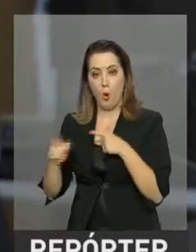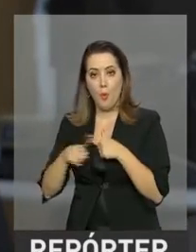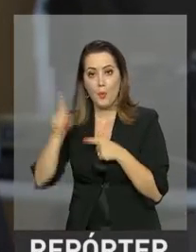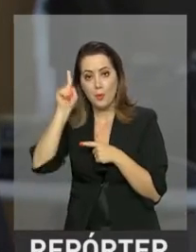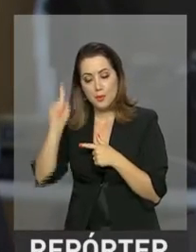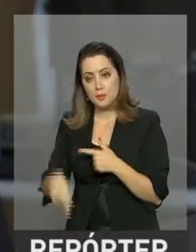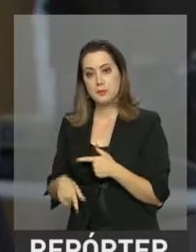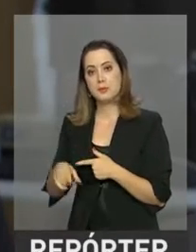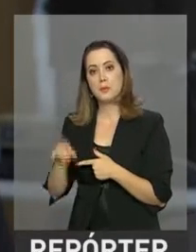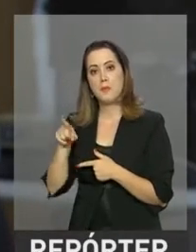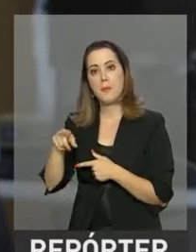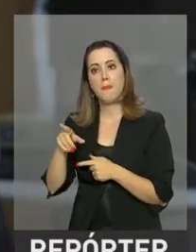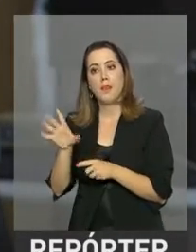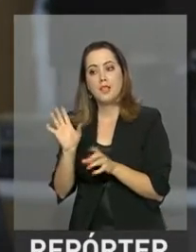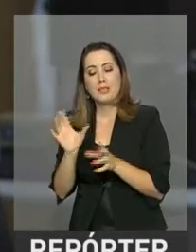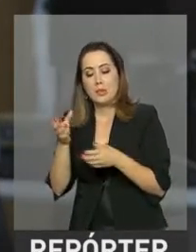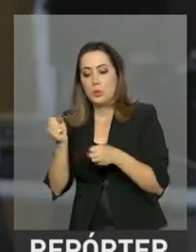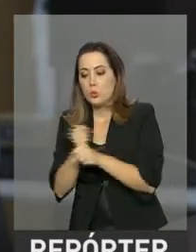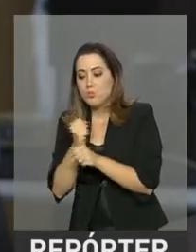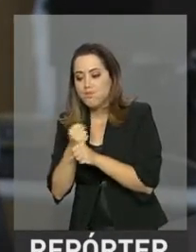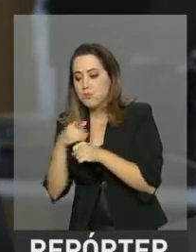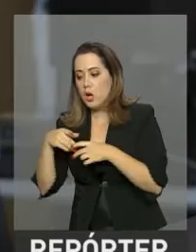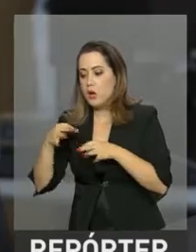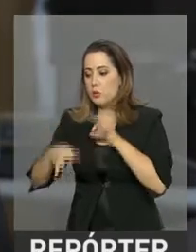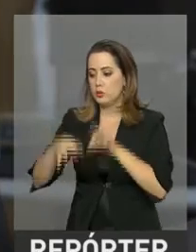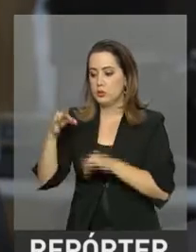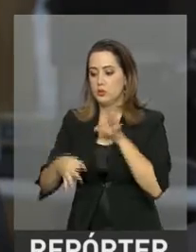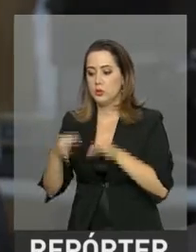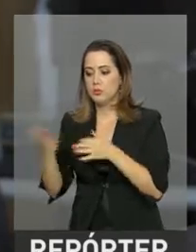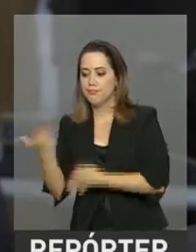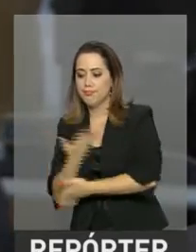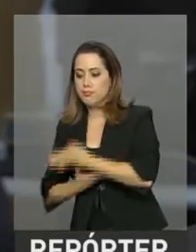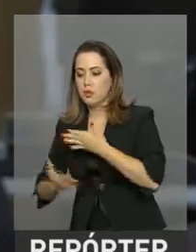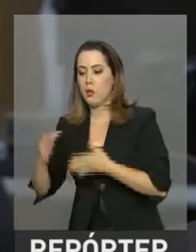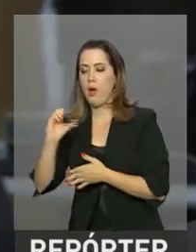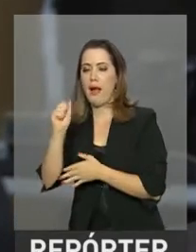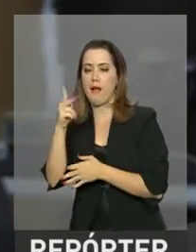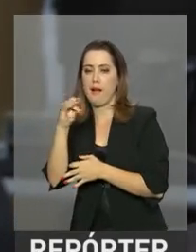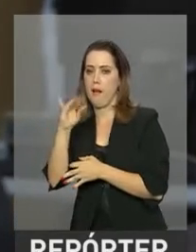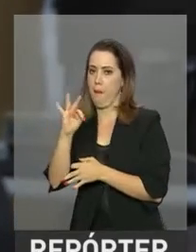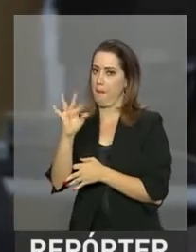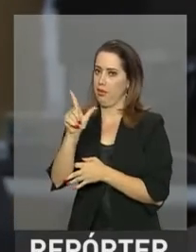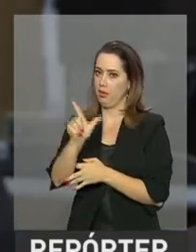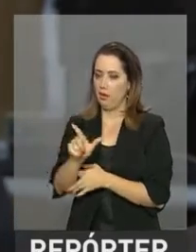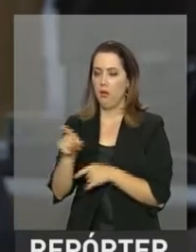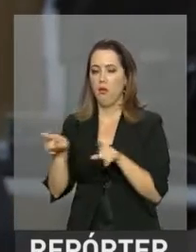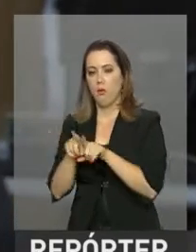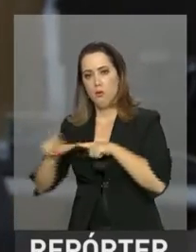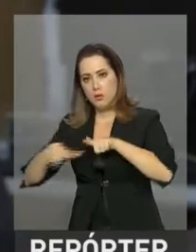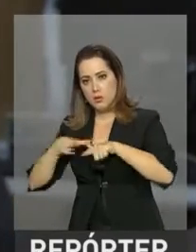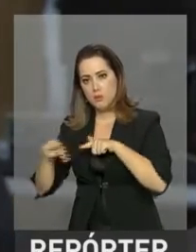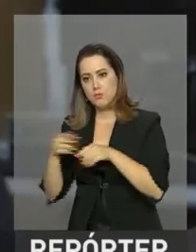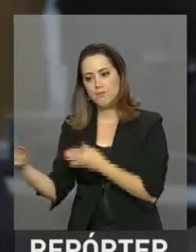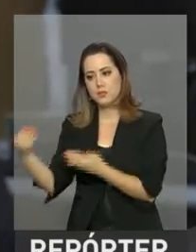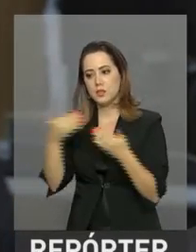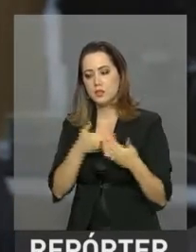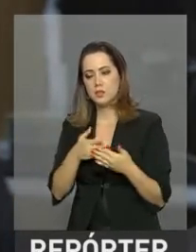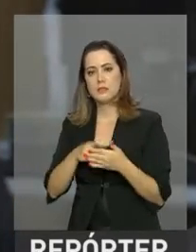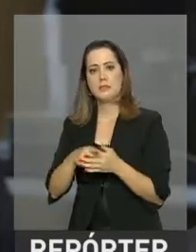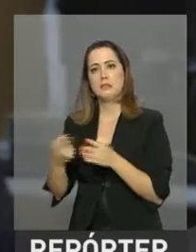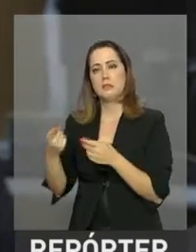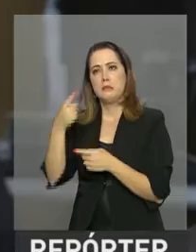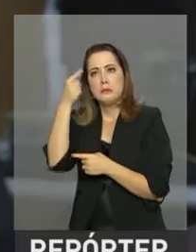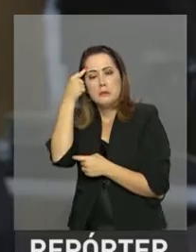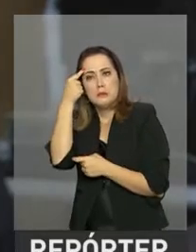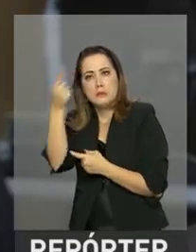justamente na estrutura jurídica das relações entre capital e trabalho, que traz oportunidade de